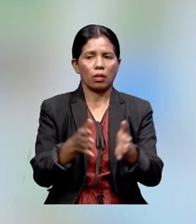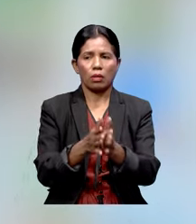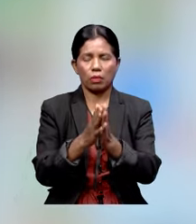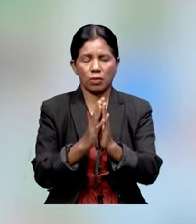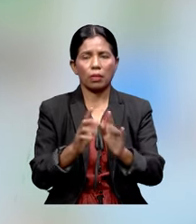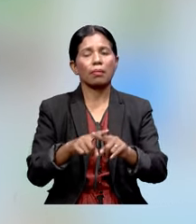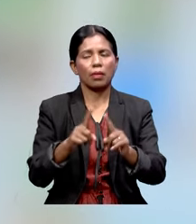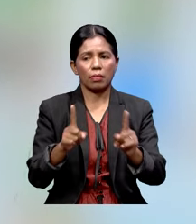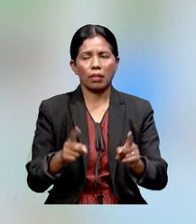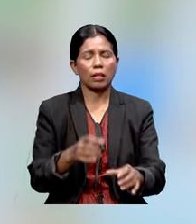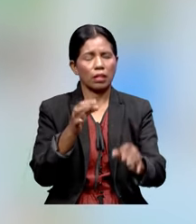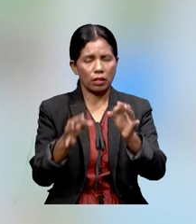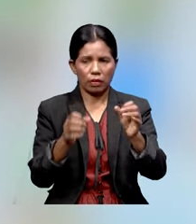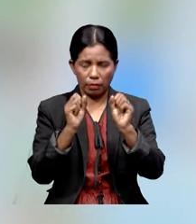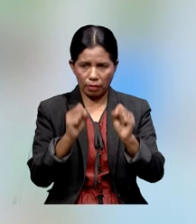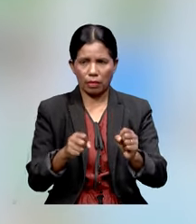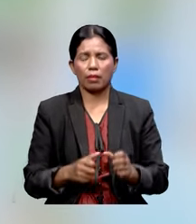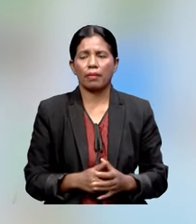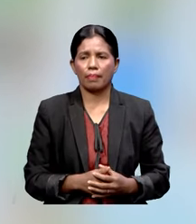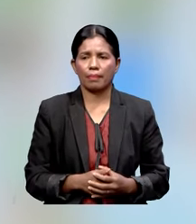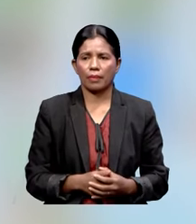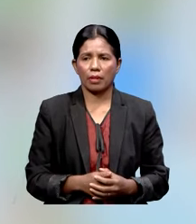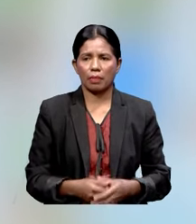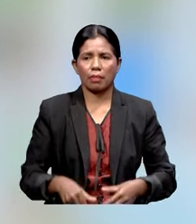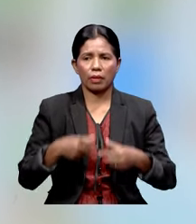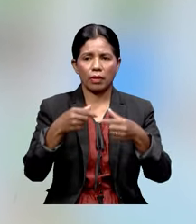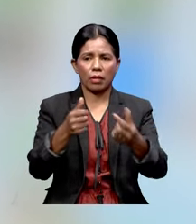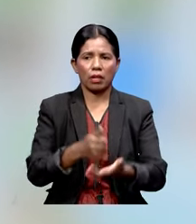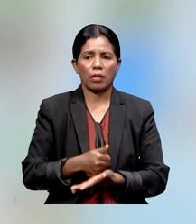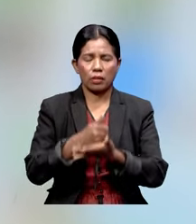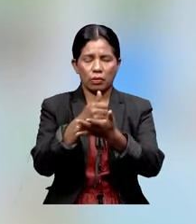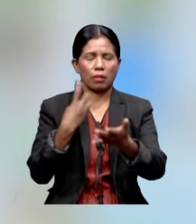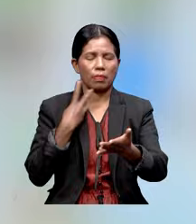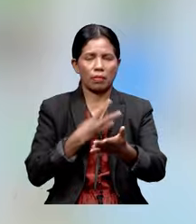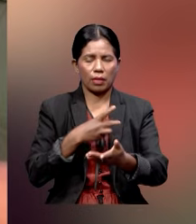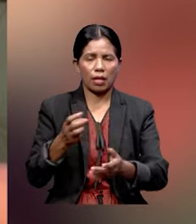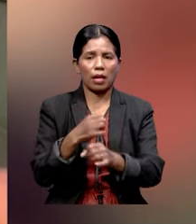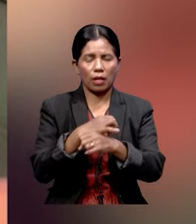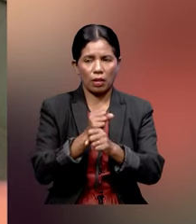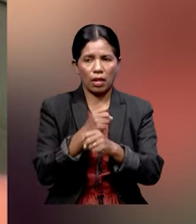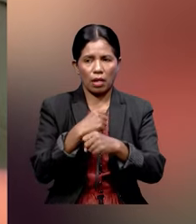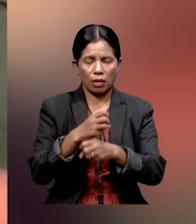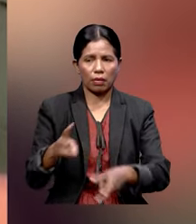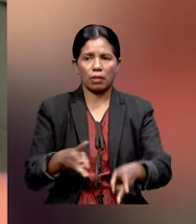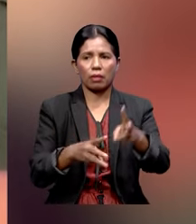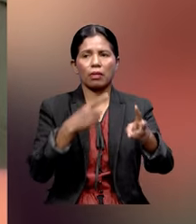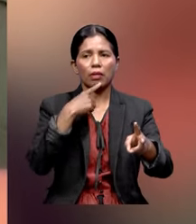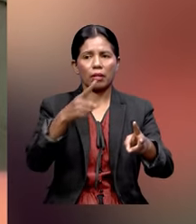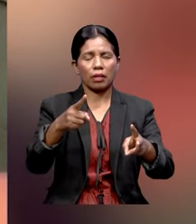mebe sebele ba kele fo apoi na nostra sere fo ainda ba ministe